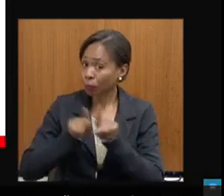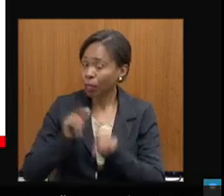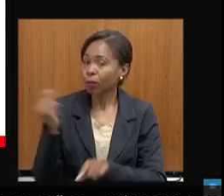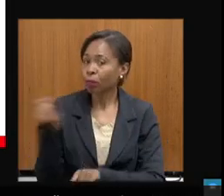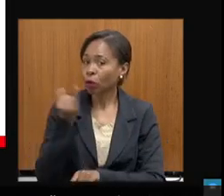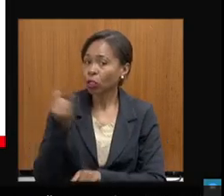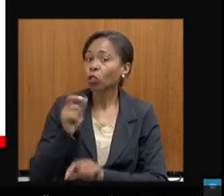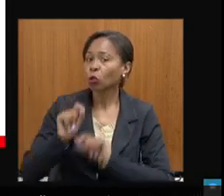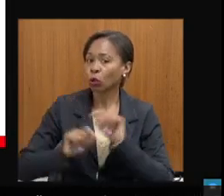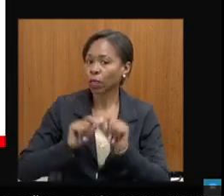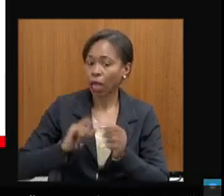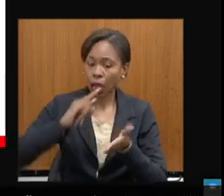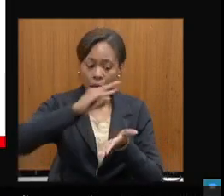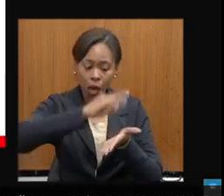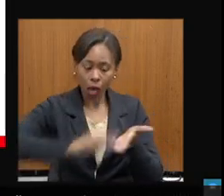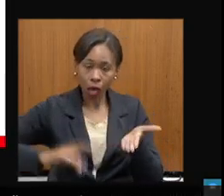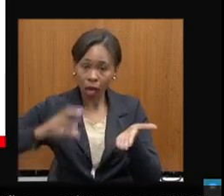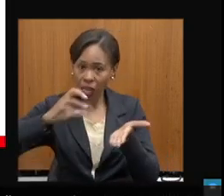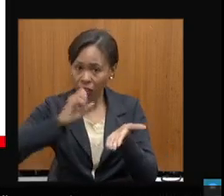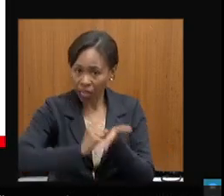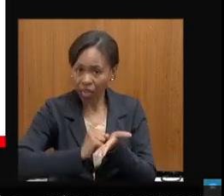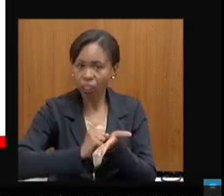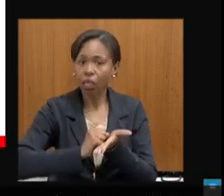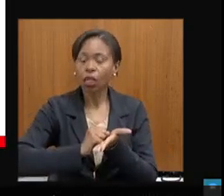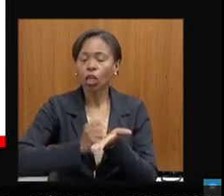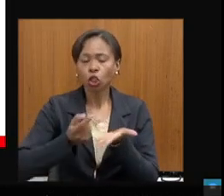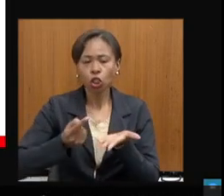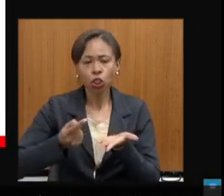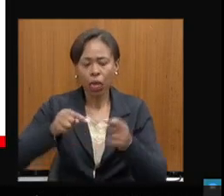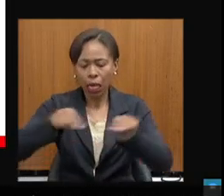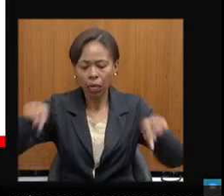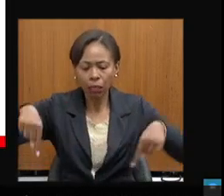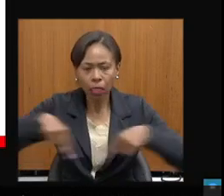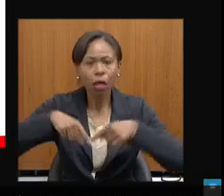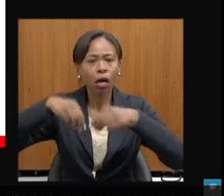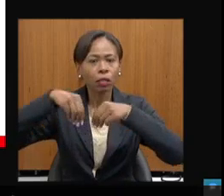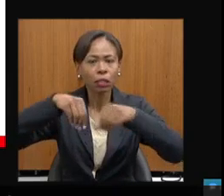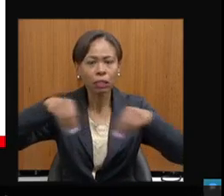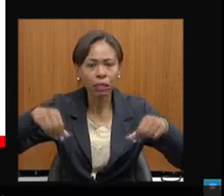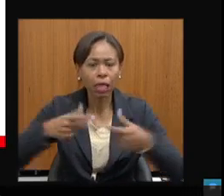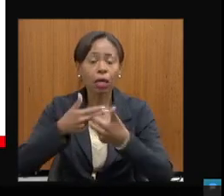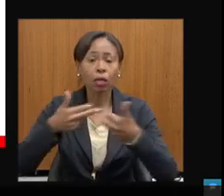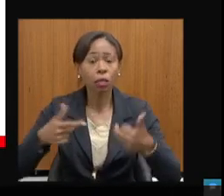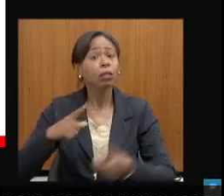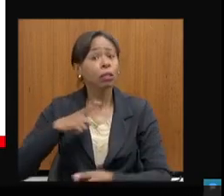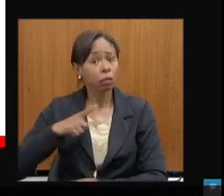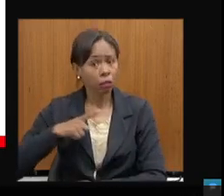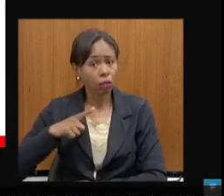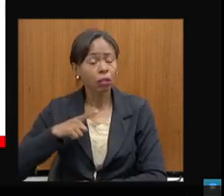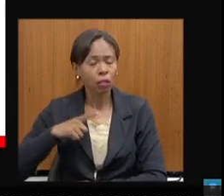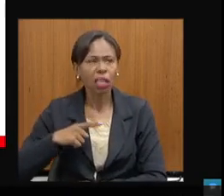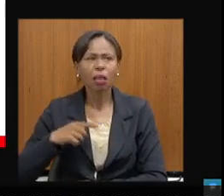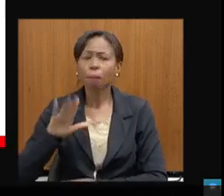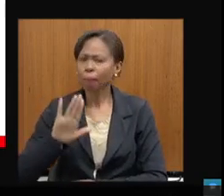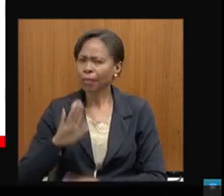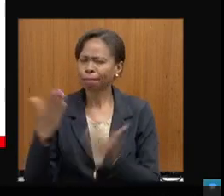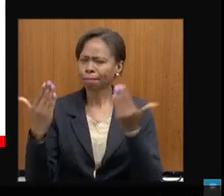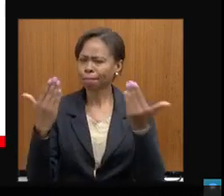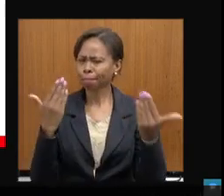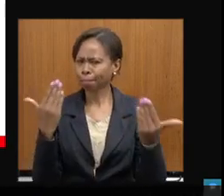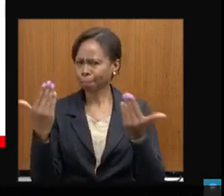urbana nós temos aí o Minas é o Uber lembrando mais uma vez não é importante destacar só a título de comparação